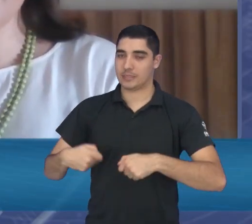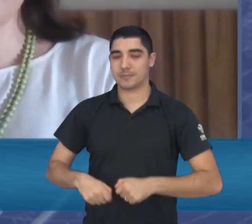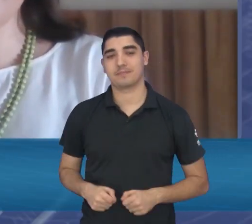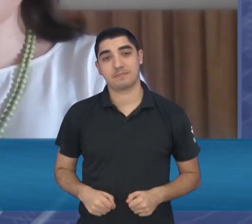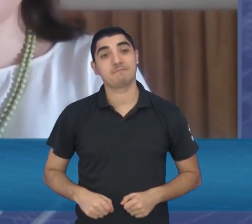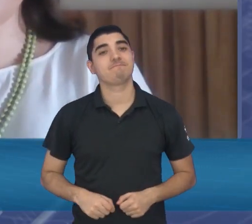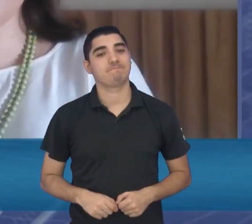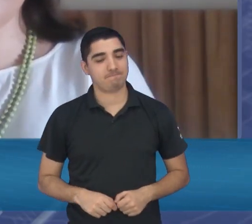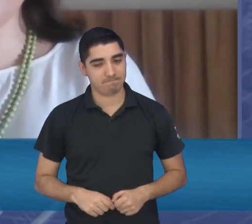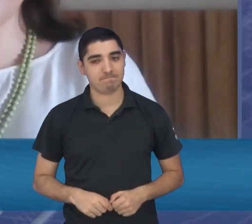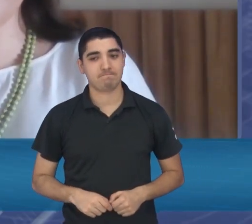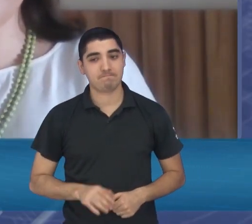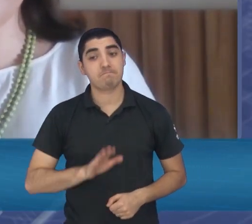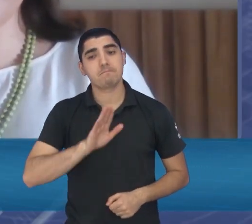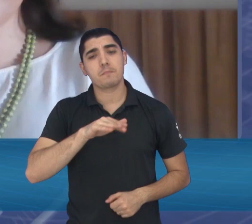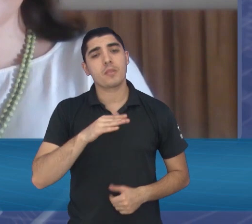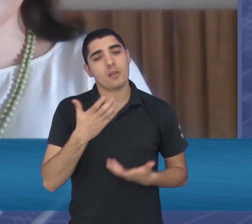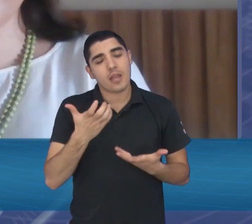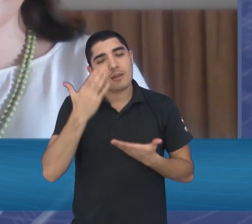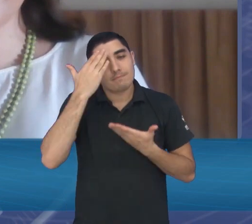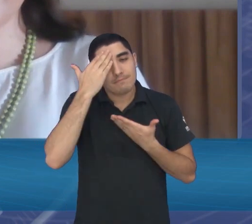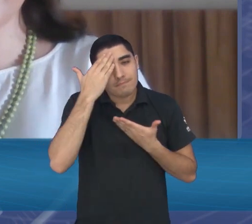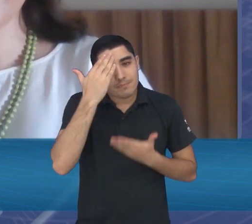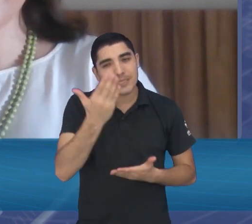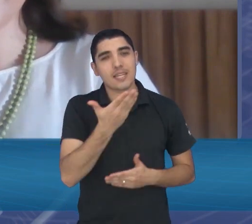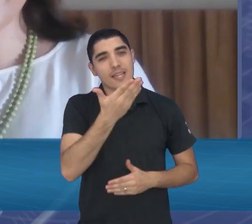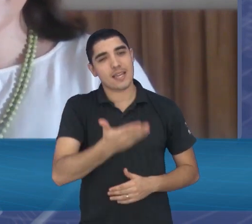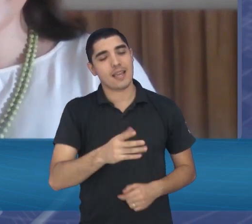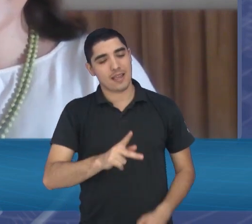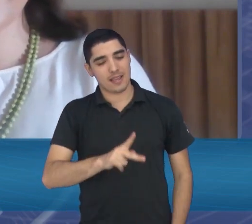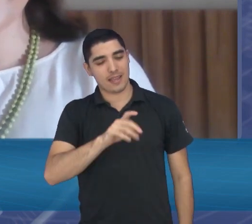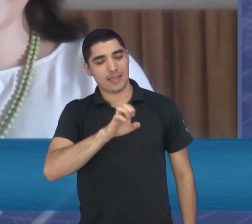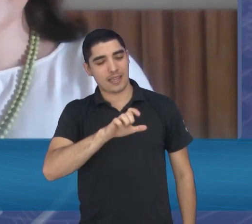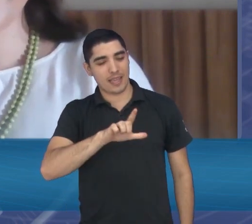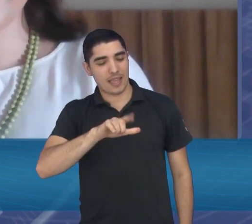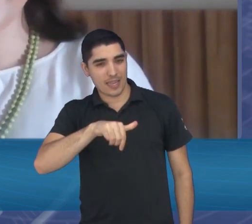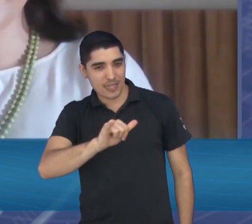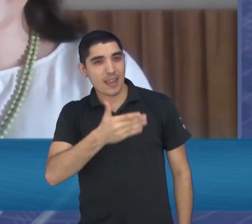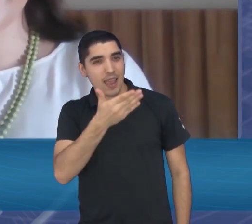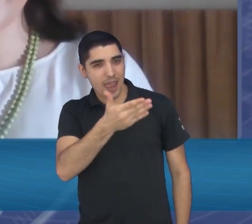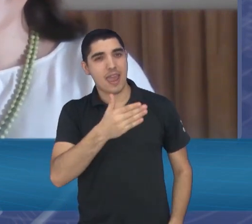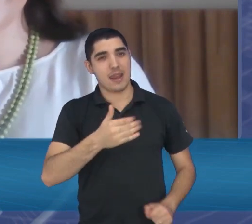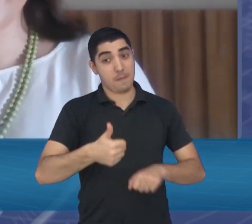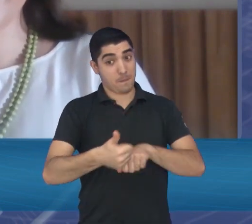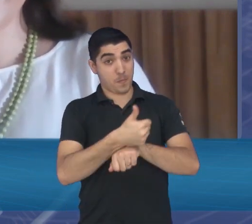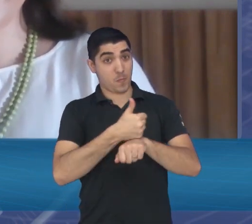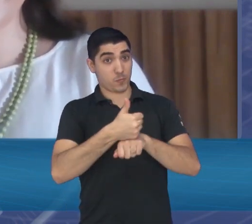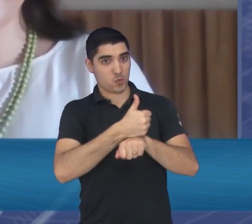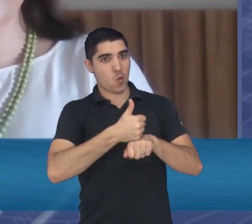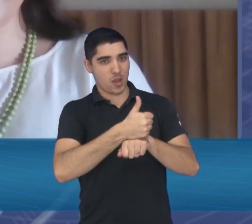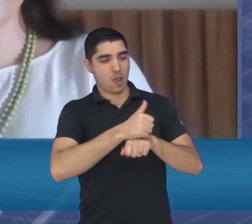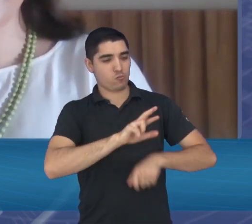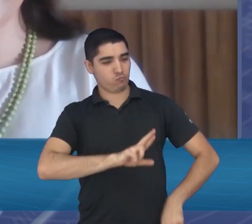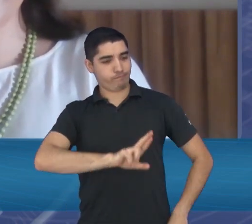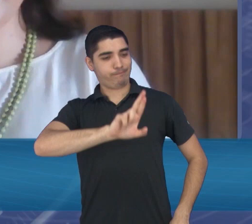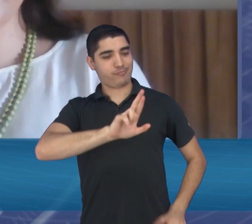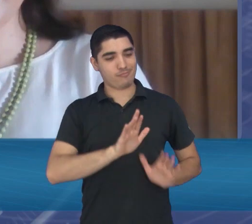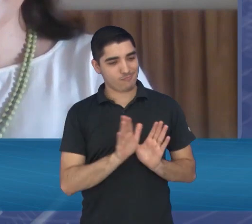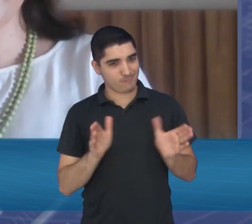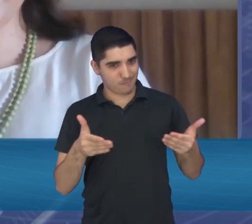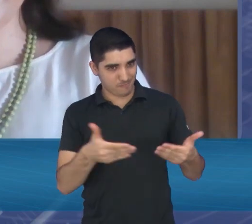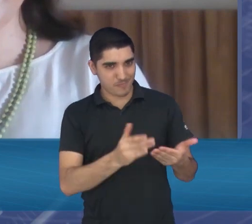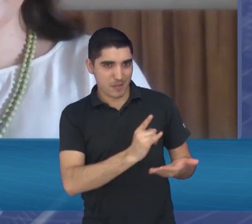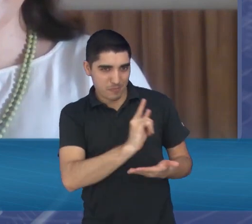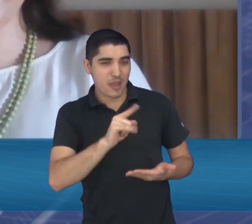Então, bom, eu quero agradecer a presença da Kelly, a Kelly Ribeiro, que é síndica profissional, que pôde participar